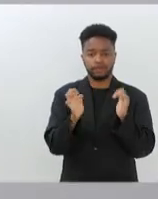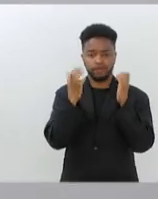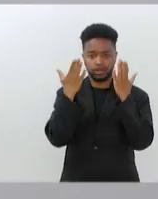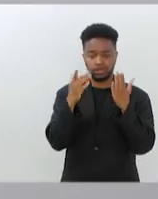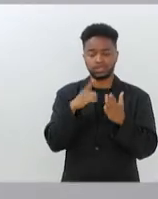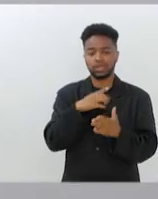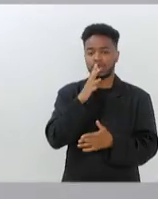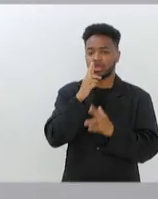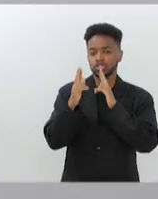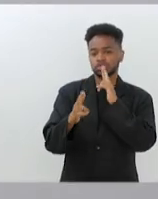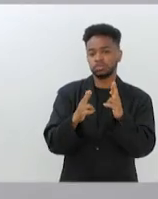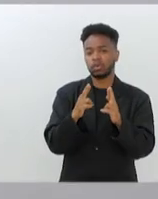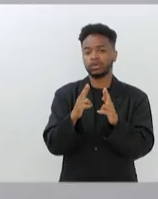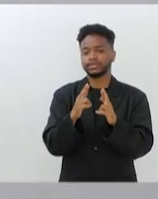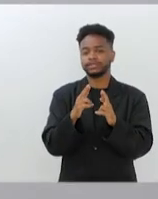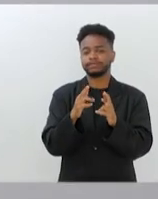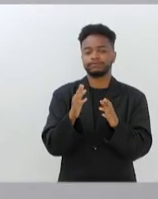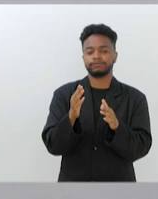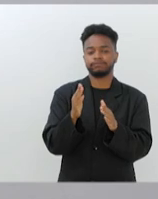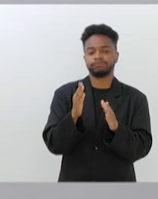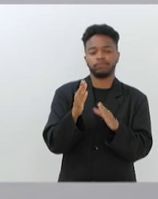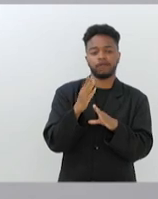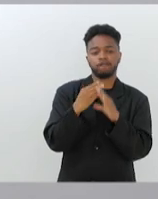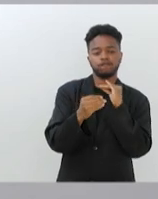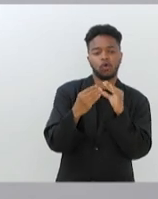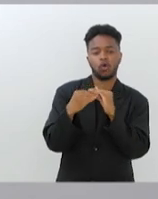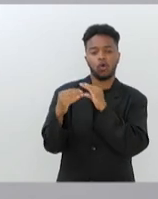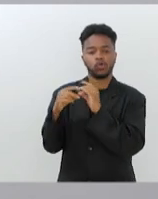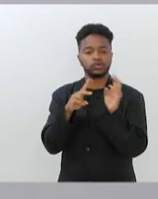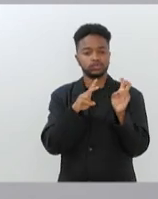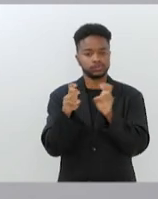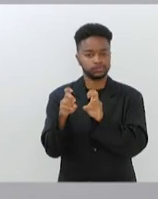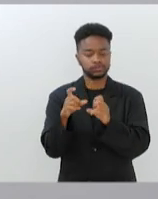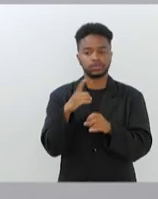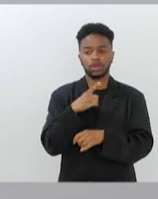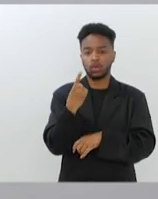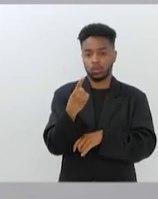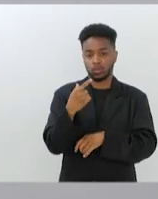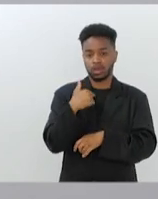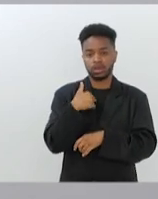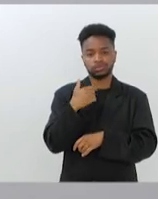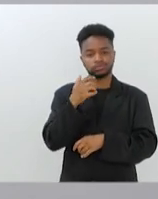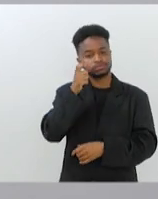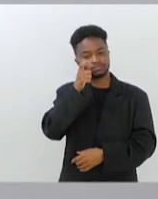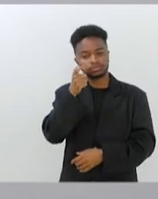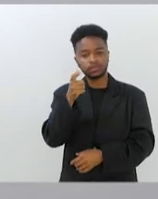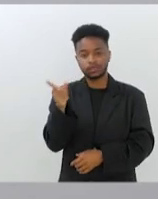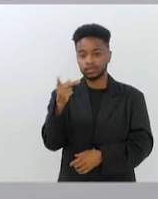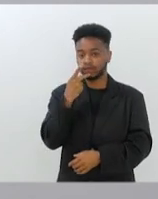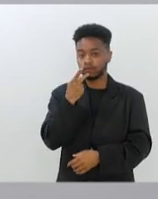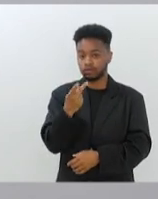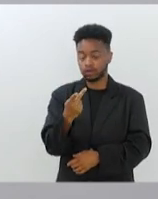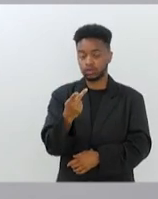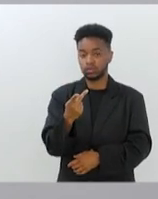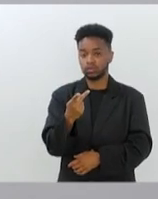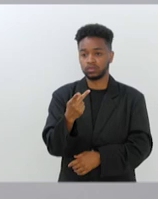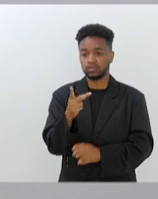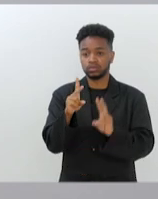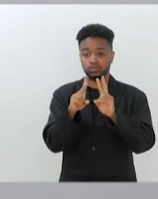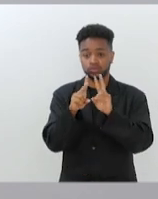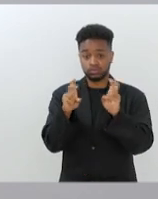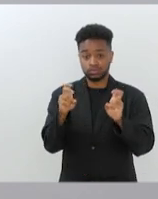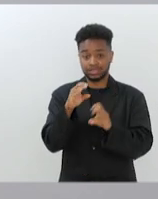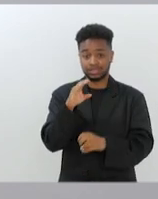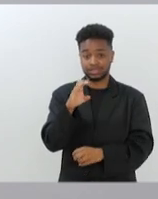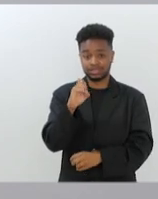evasivas a gente não teve respostas precisas sobre os eventos tem uma aqui que me causa Espécie a senhora fala dessa vocação da